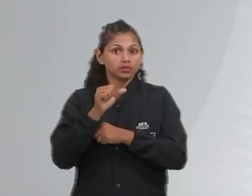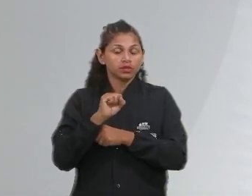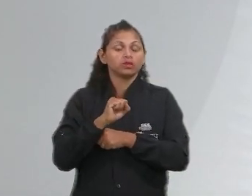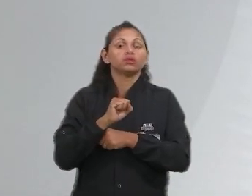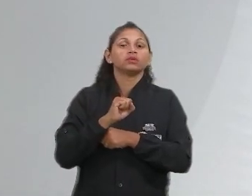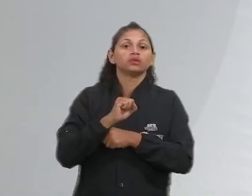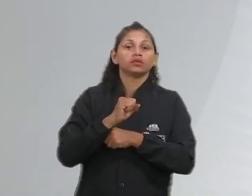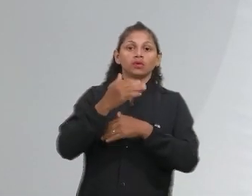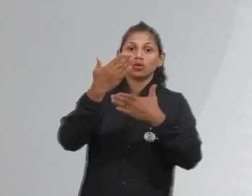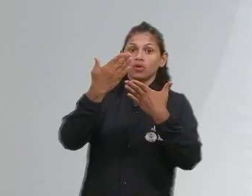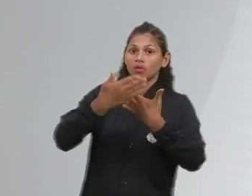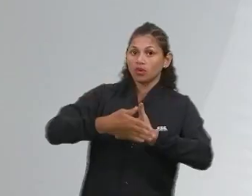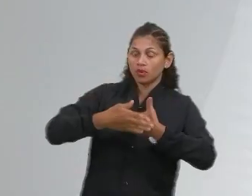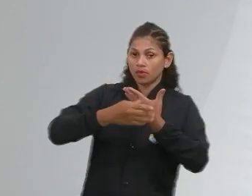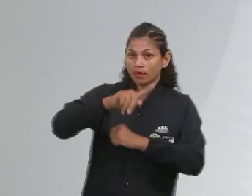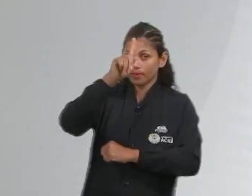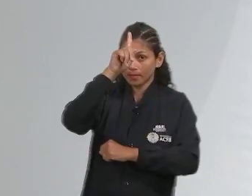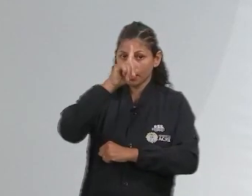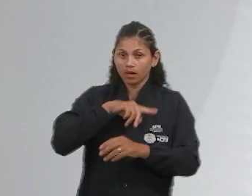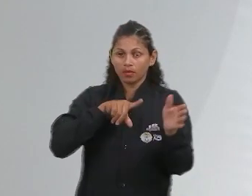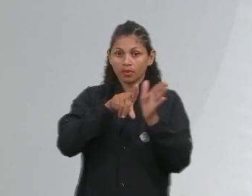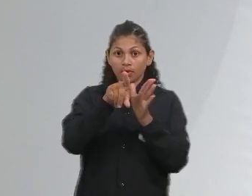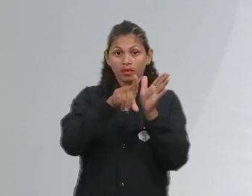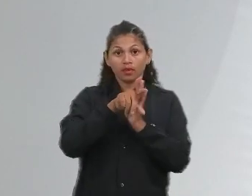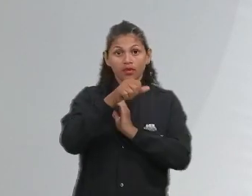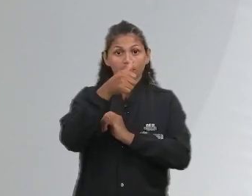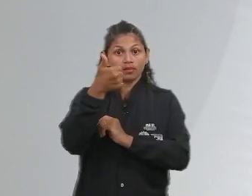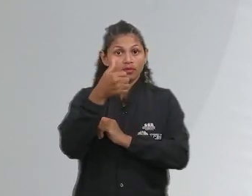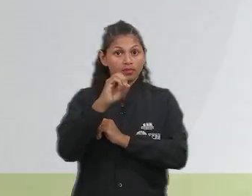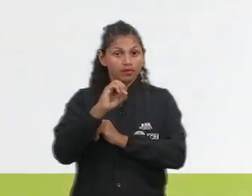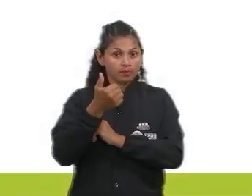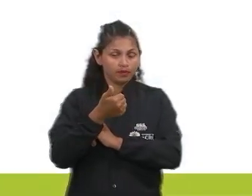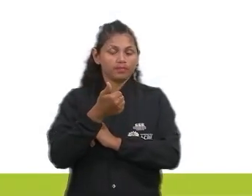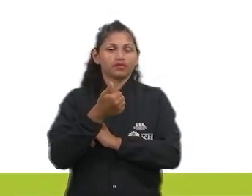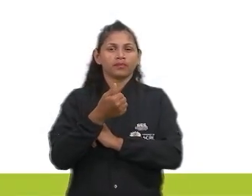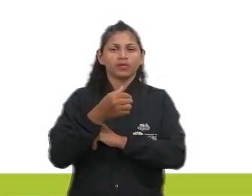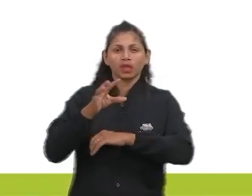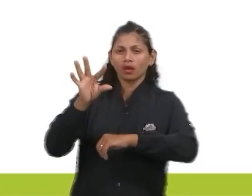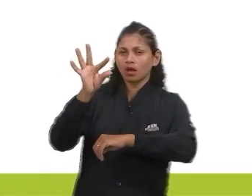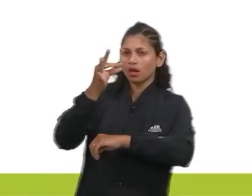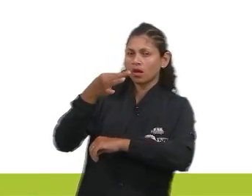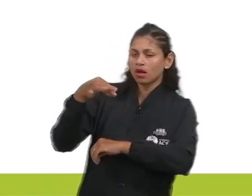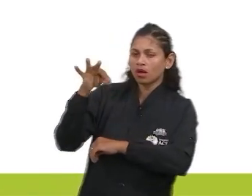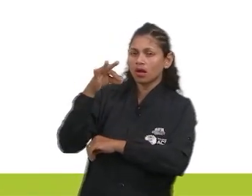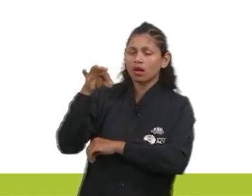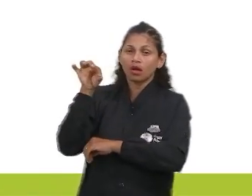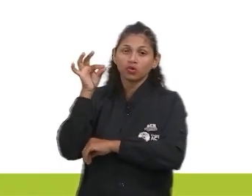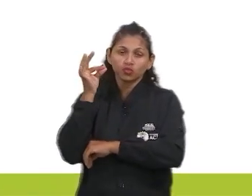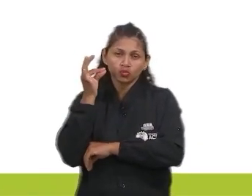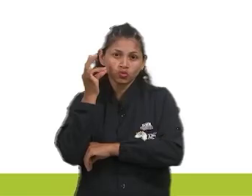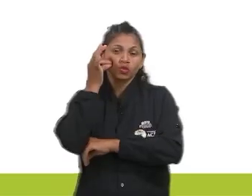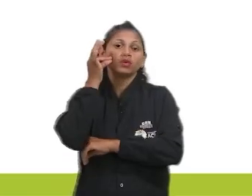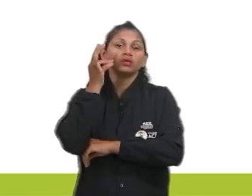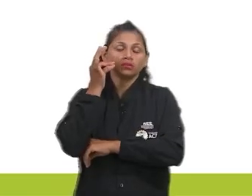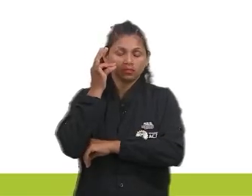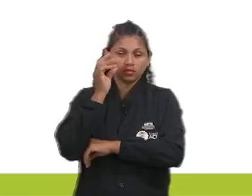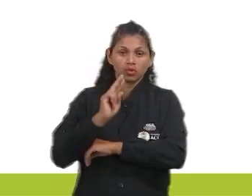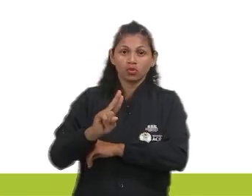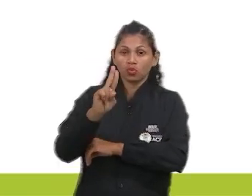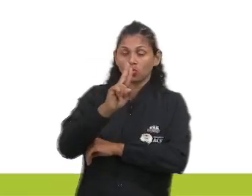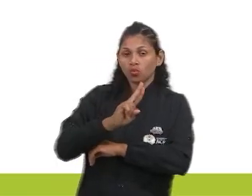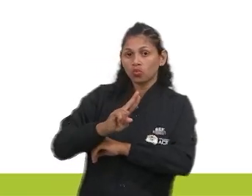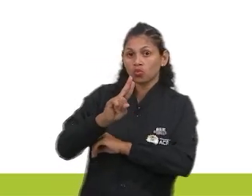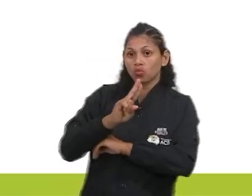questão 101, que diz da seguinte forma: as abelhas, elas utilizam a sinalização